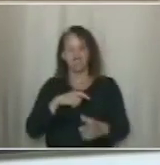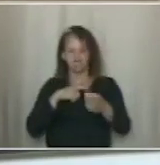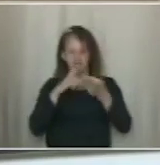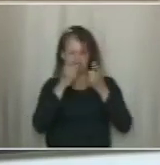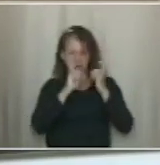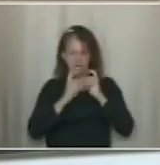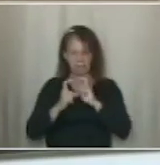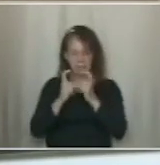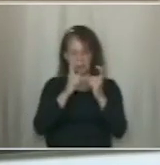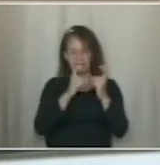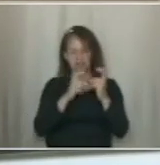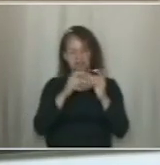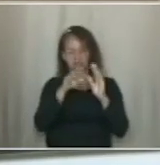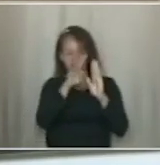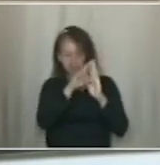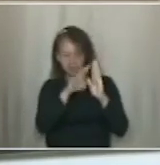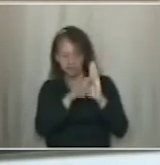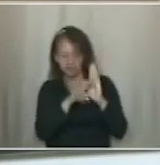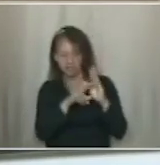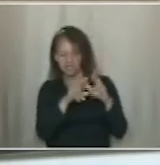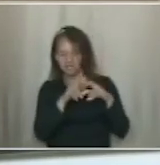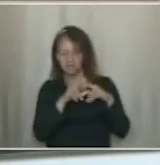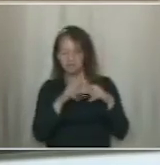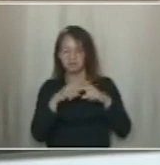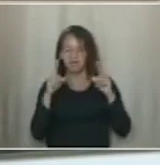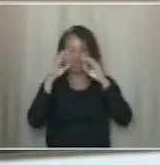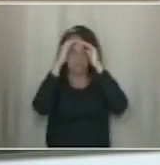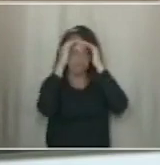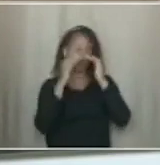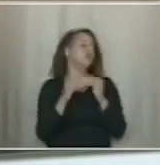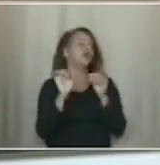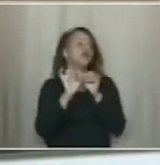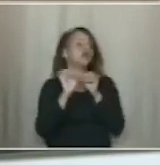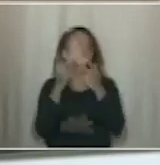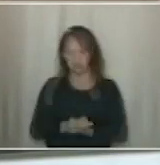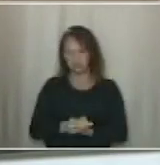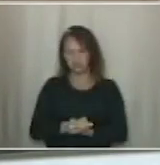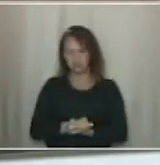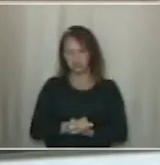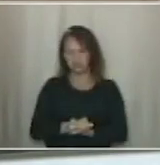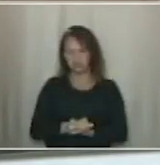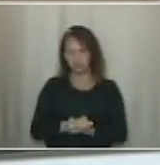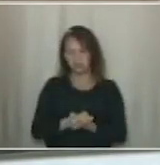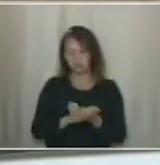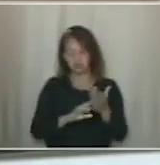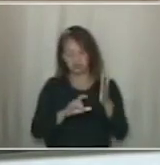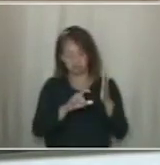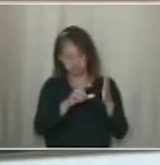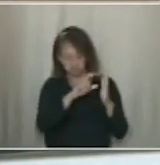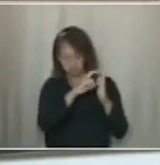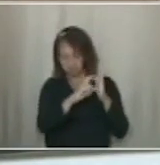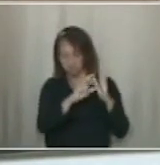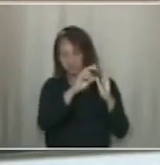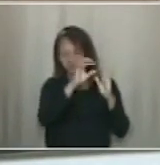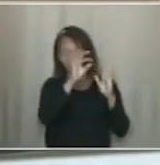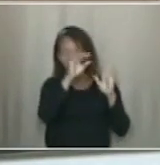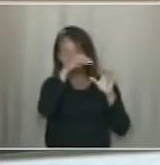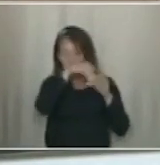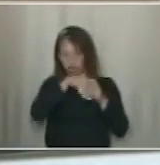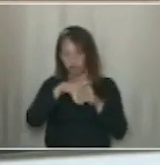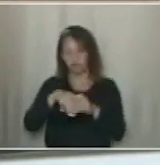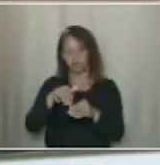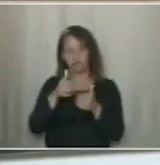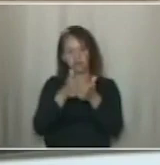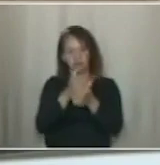briga aqui por nossas faltas mas se respeita e isso faz parte da Democracia uma pauta foi votado aqui quem estava